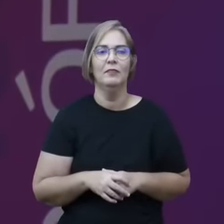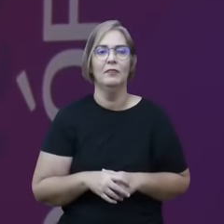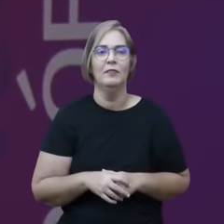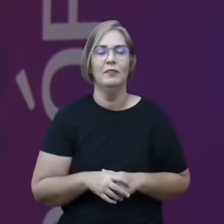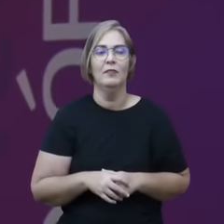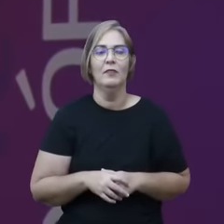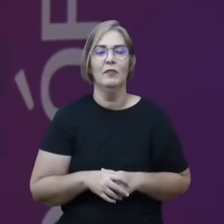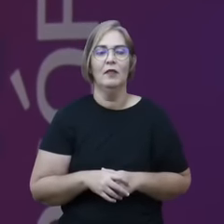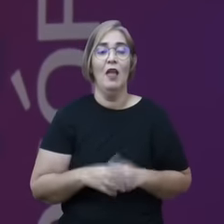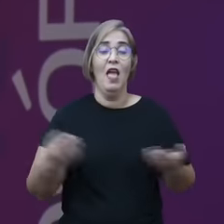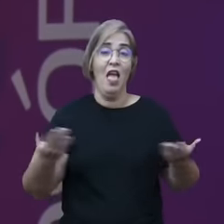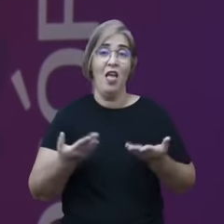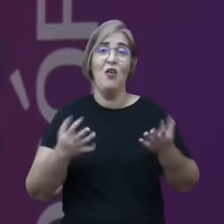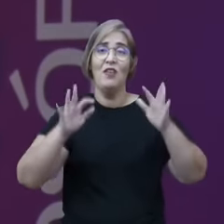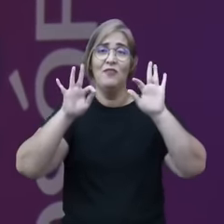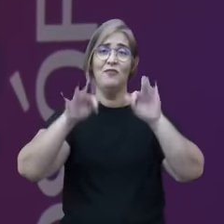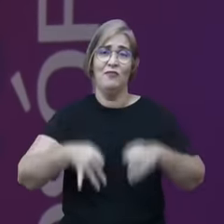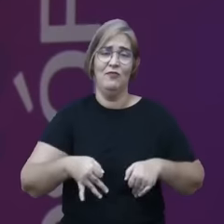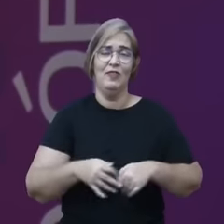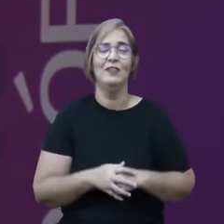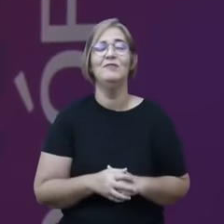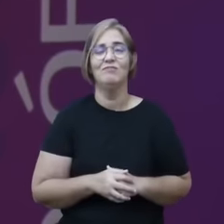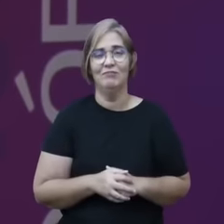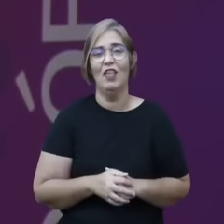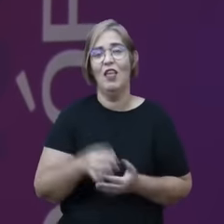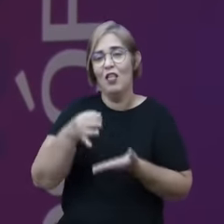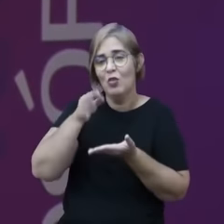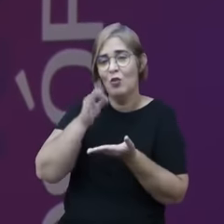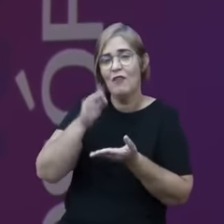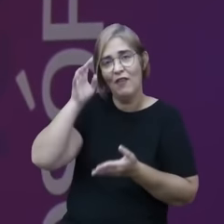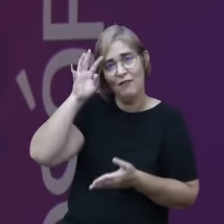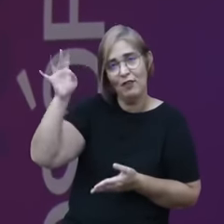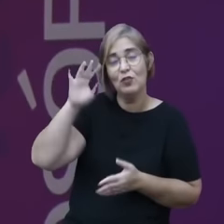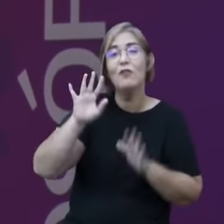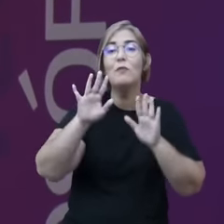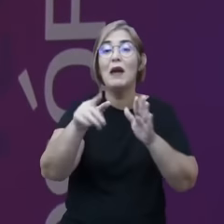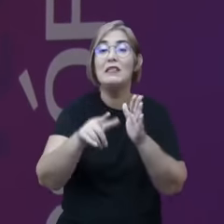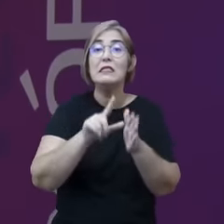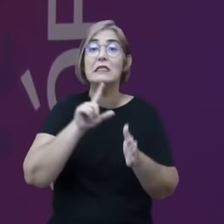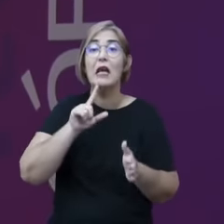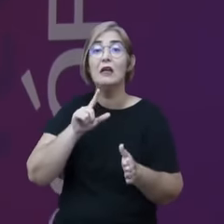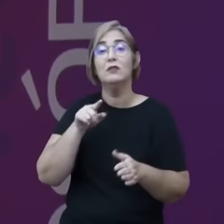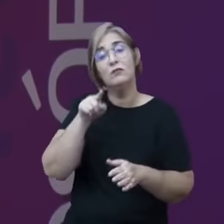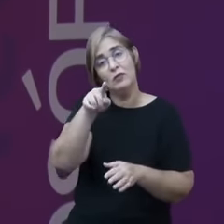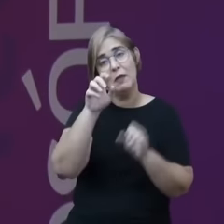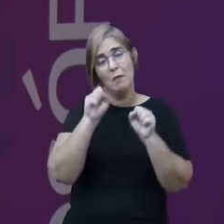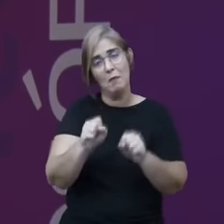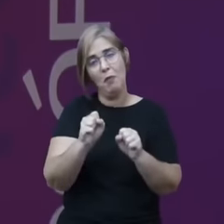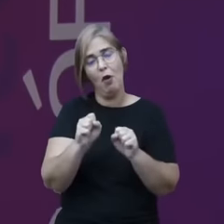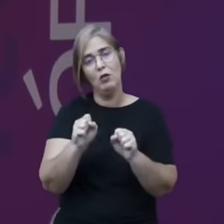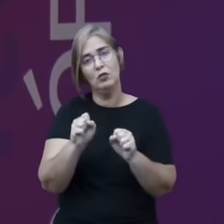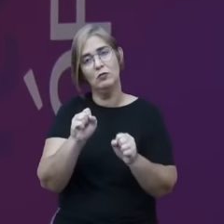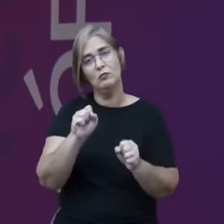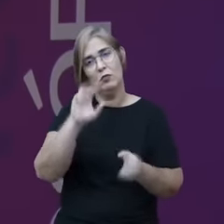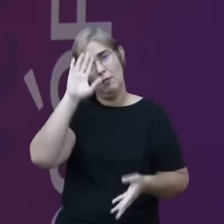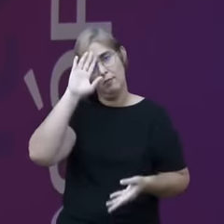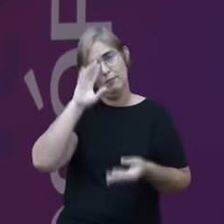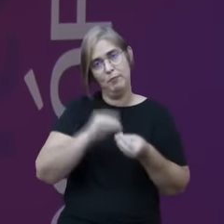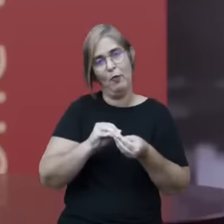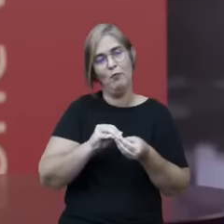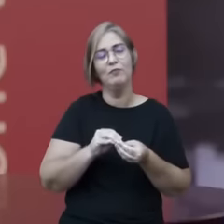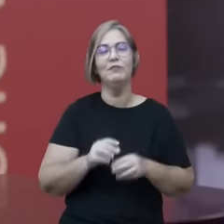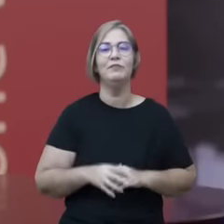Maurício, a gente chegou ao final da do café filosófico de hoje, mas antes de eu encerrar por aqui, eu vou passar a palavra para você, caso você queira fazer o encerramento da